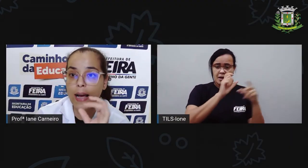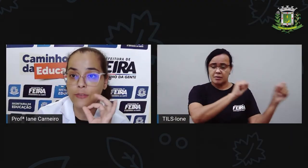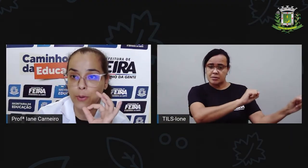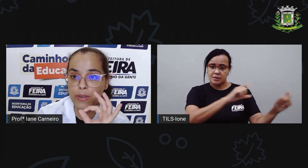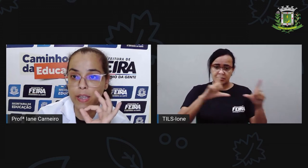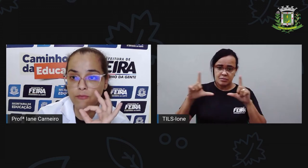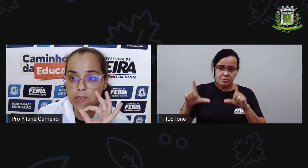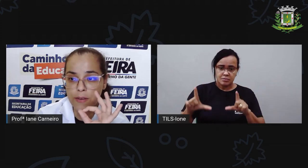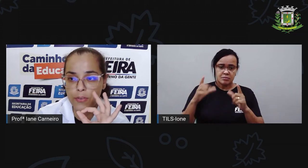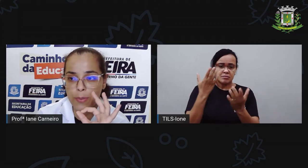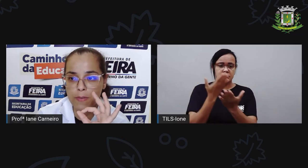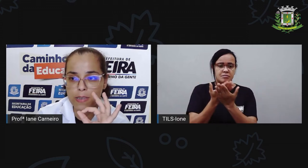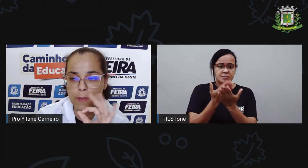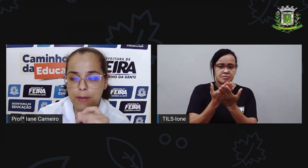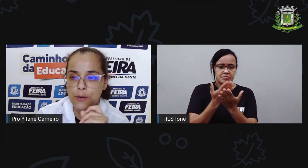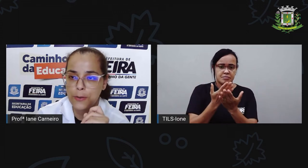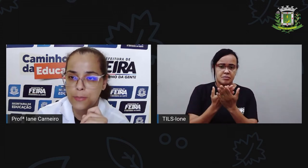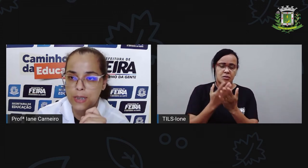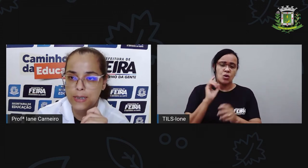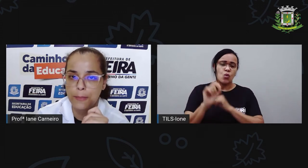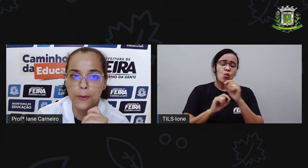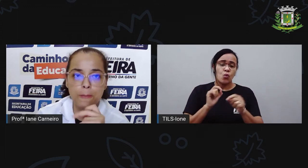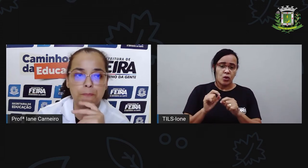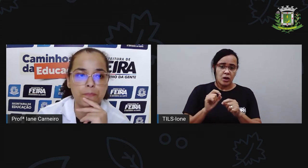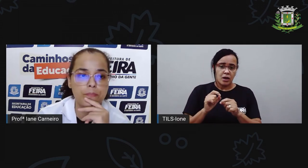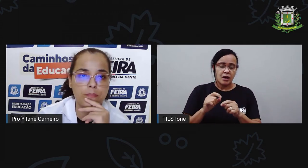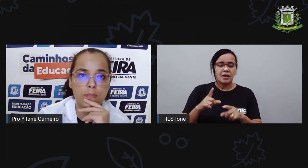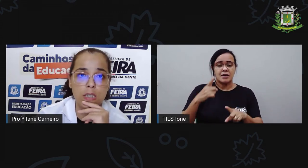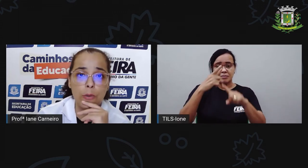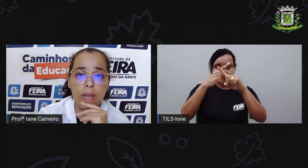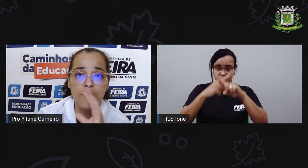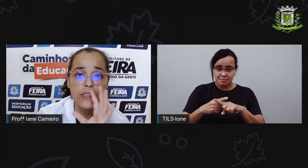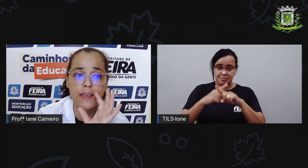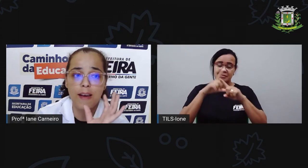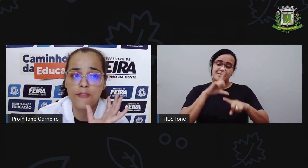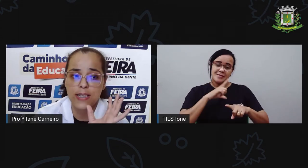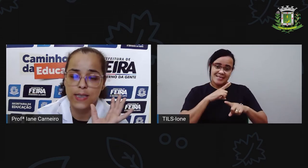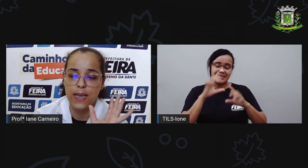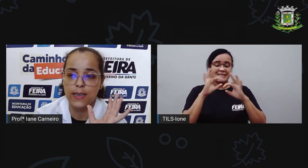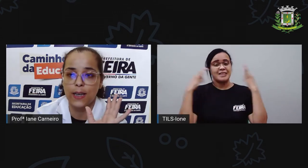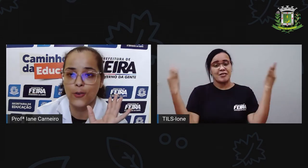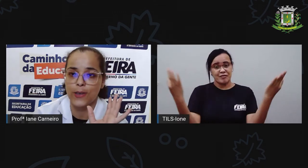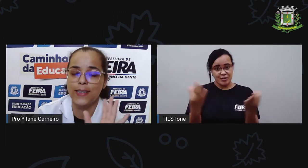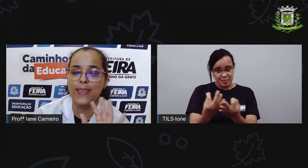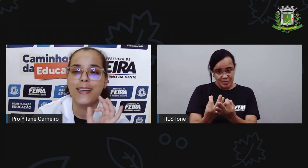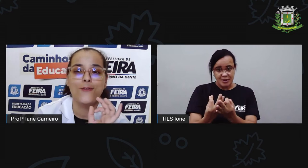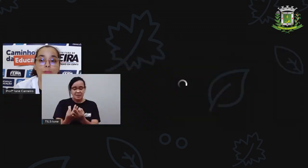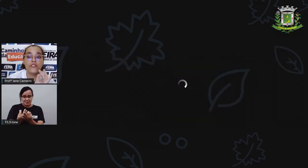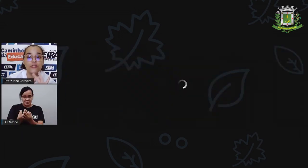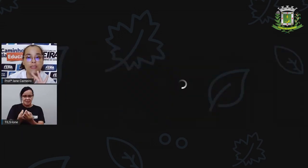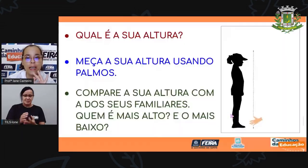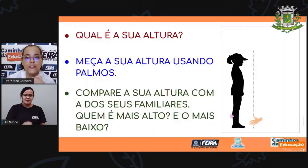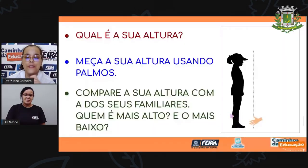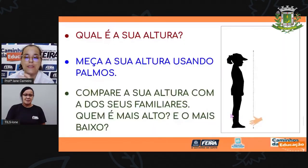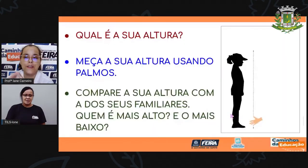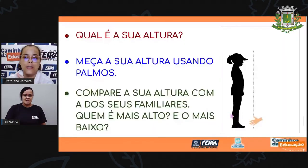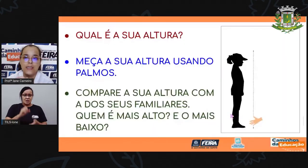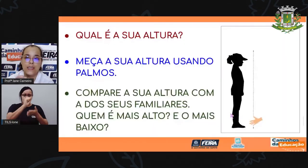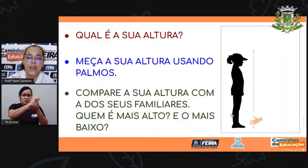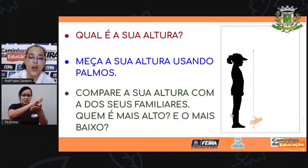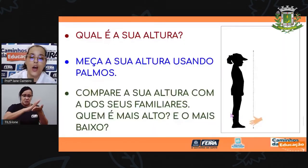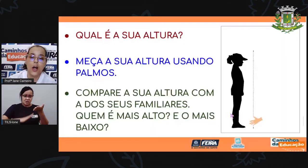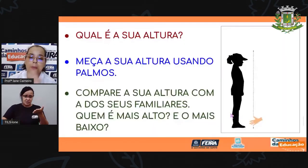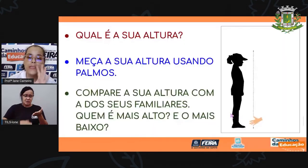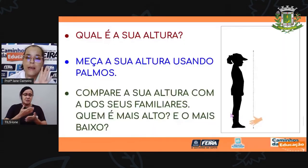aula, a prova tem um desafio para você e para a sua família. Está bom? Então, o que é que você vai fazer aí agora? Uma atividade que você vai